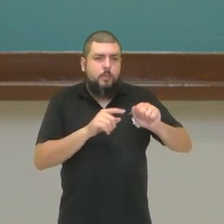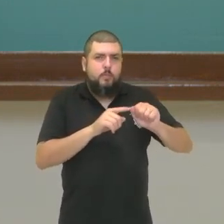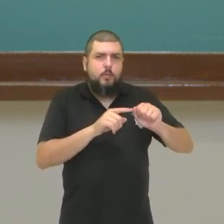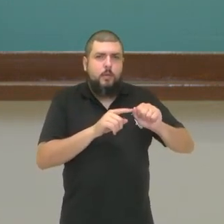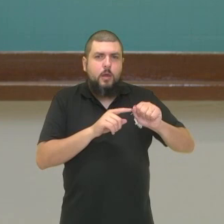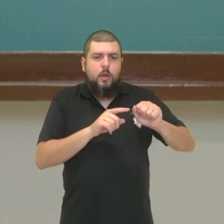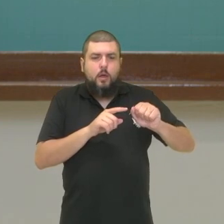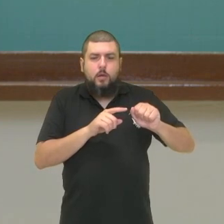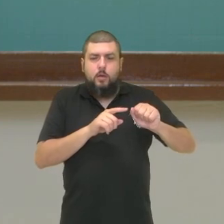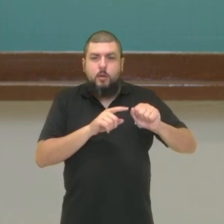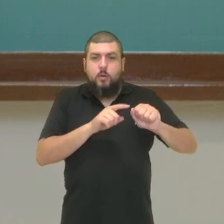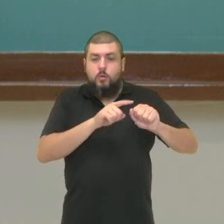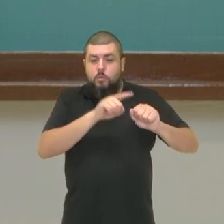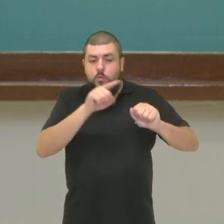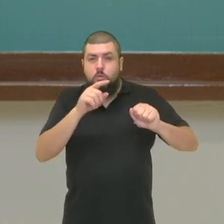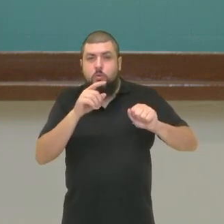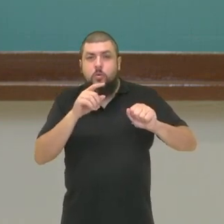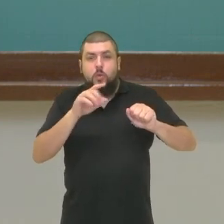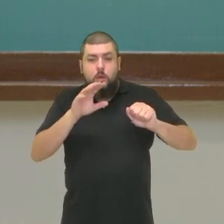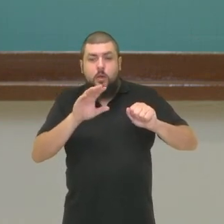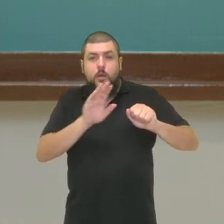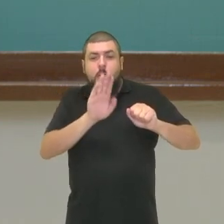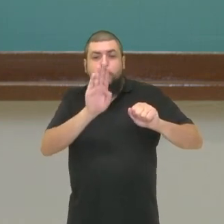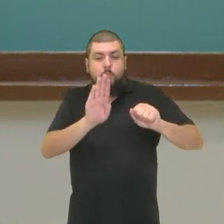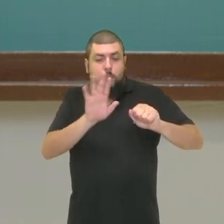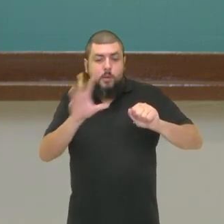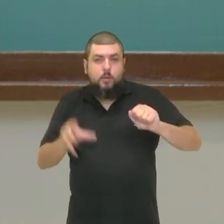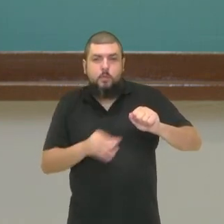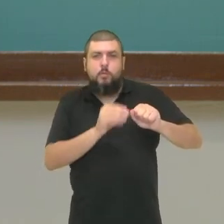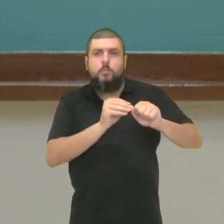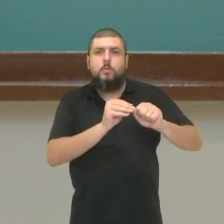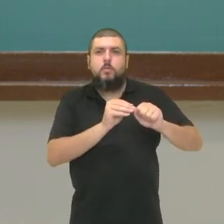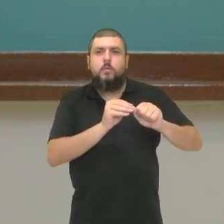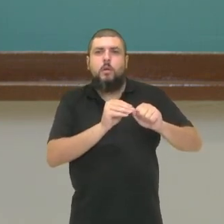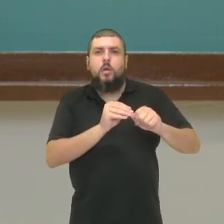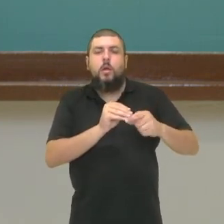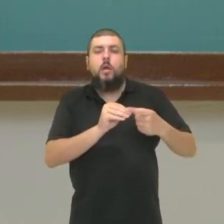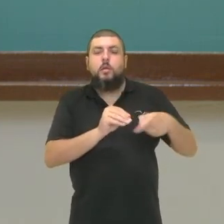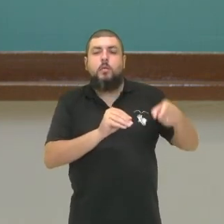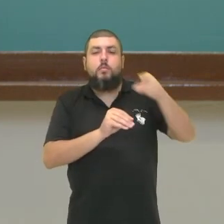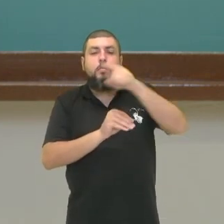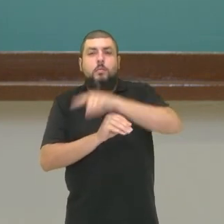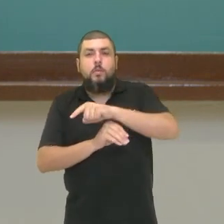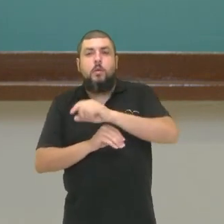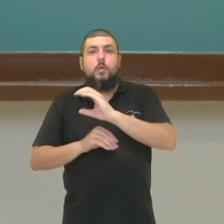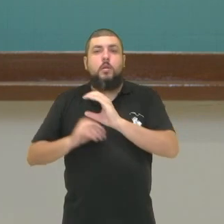que vem e ele tem que iniciar uma frase com a próxima letra do alfabeto.